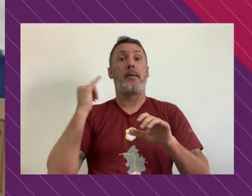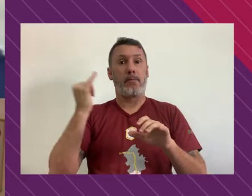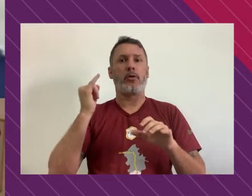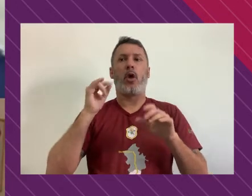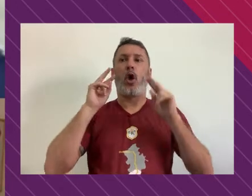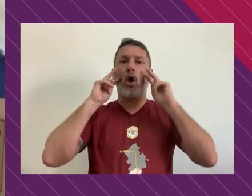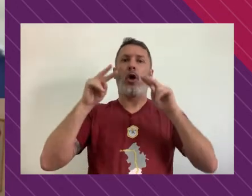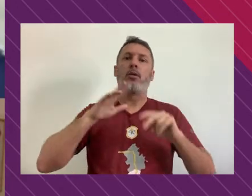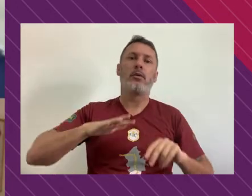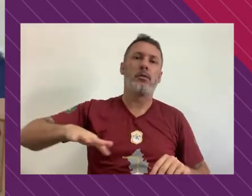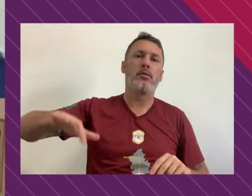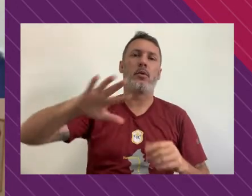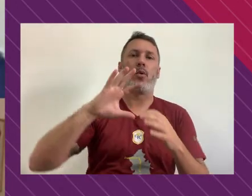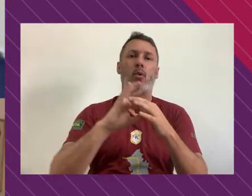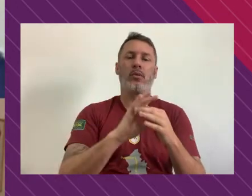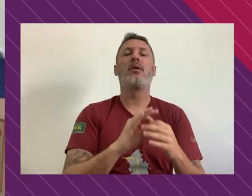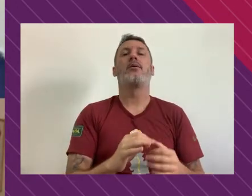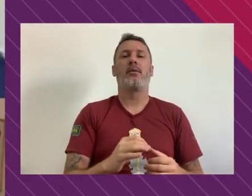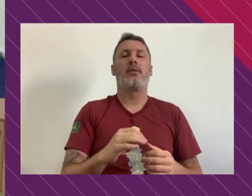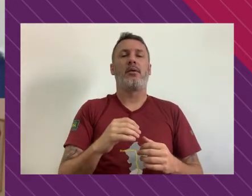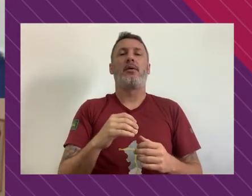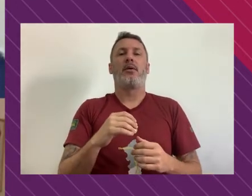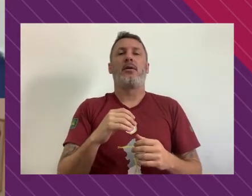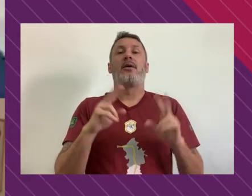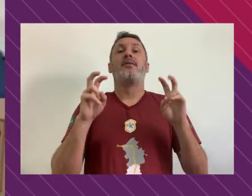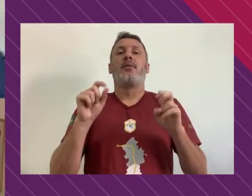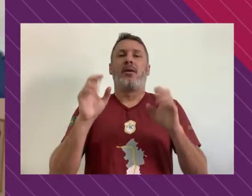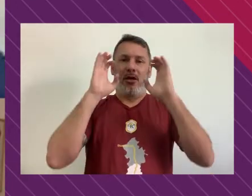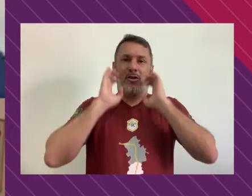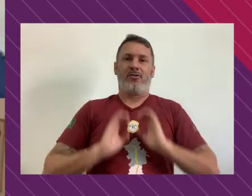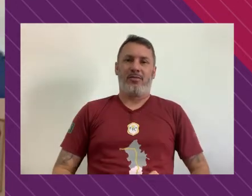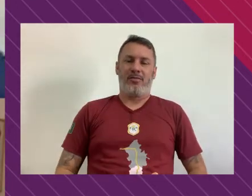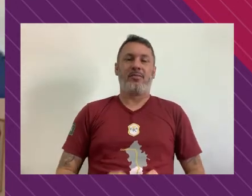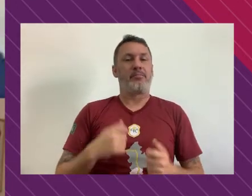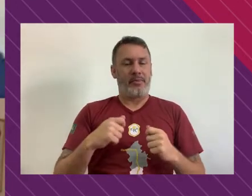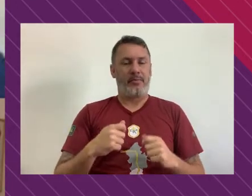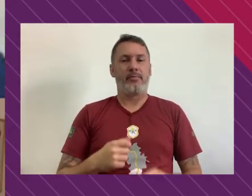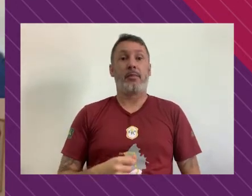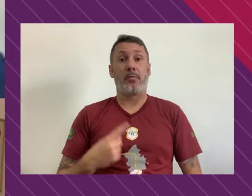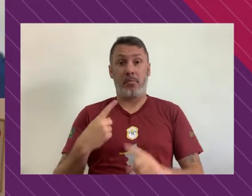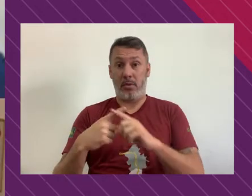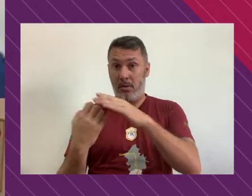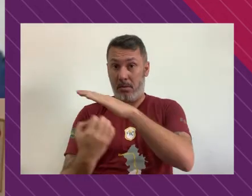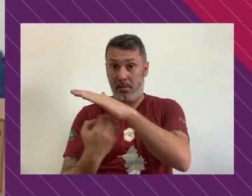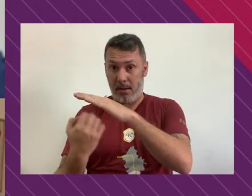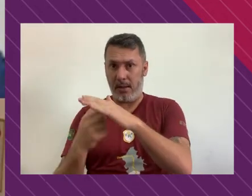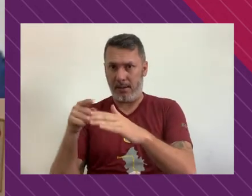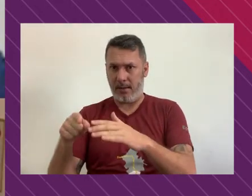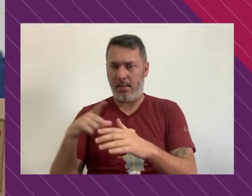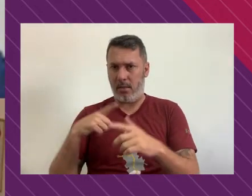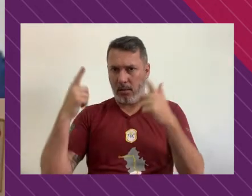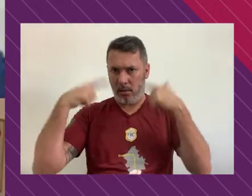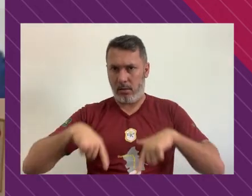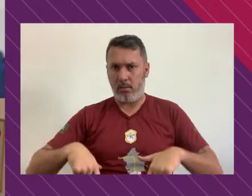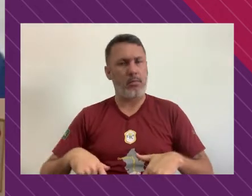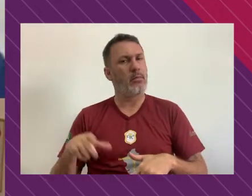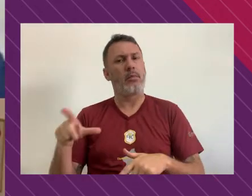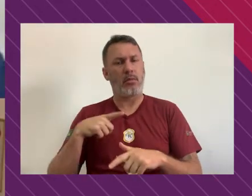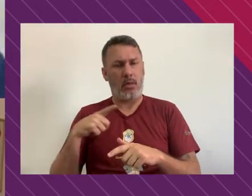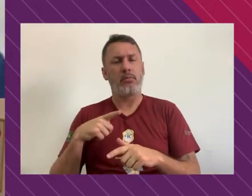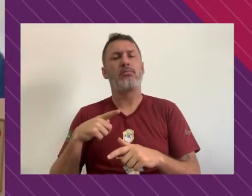não mora num apartamento de 1.000 metros quadrados, não tem helicóptero. Tem uma vida muito confortável, mas que não significa que é uma